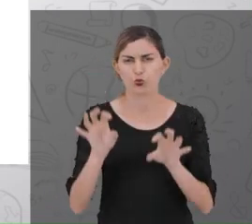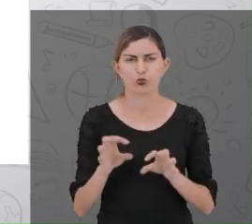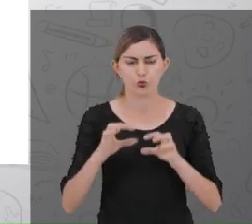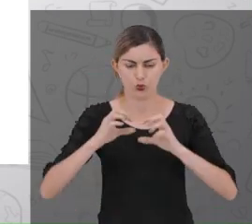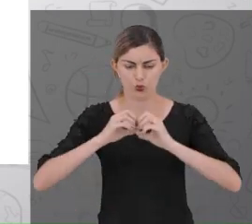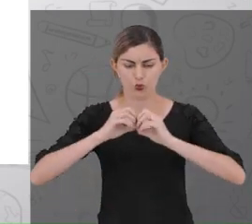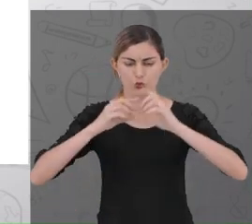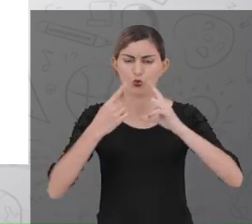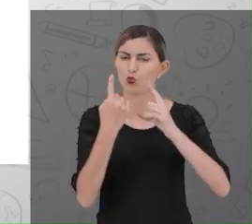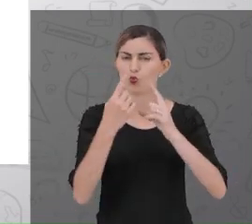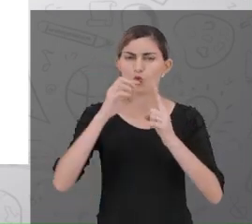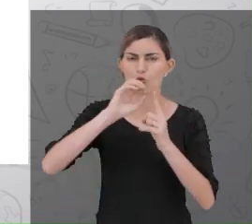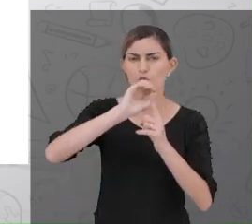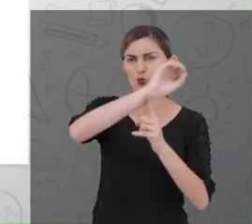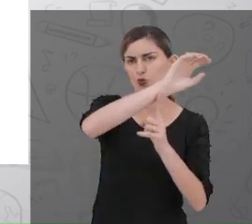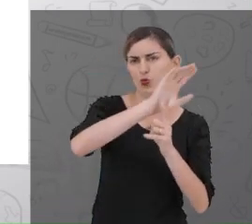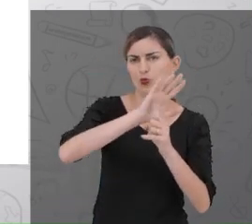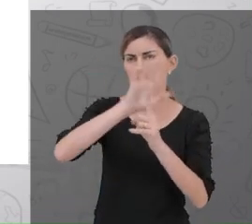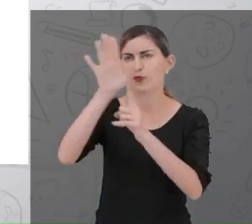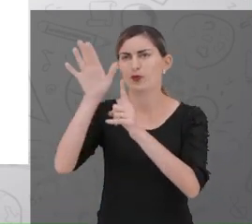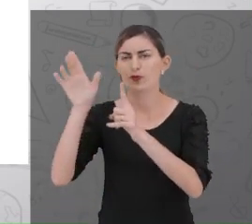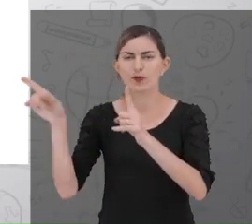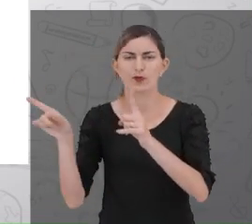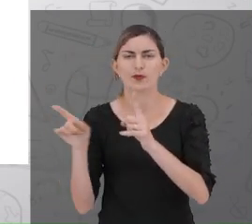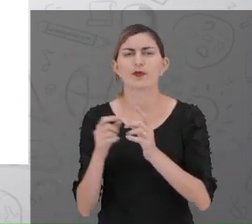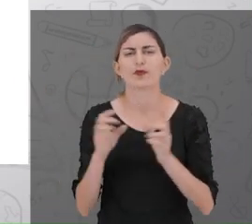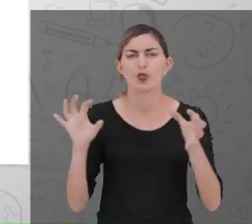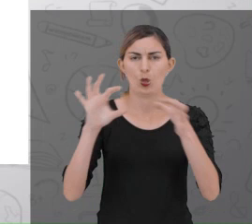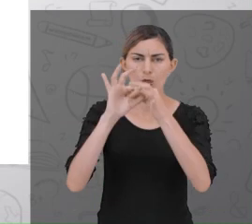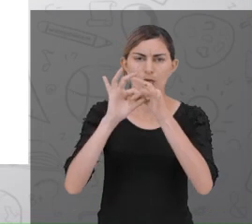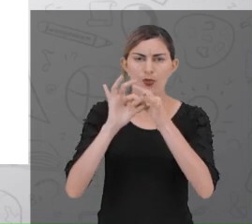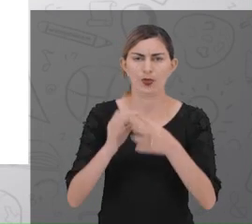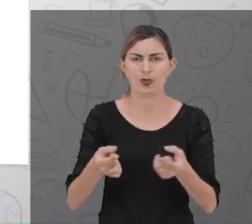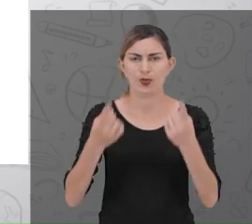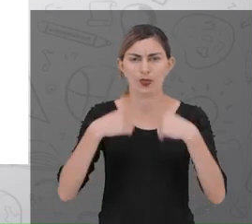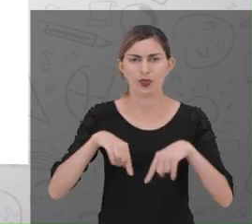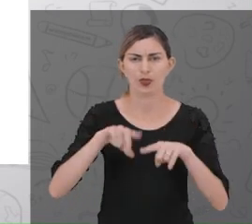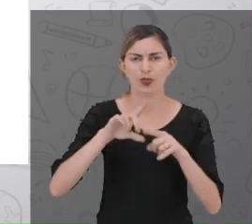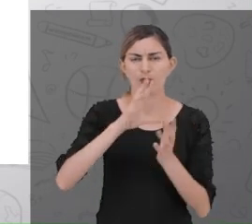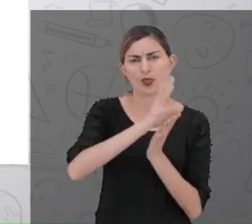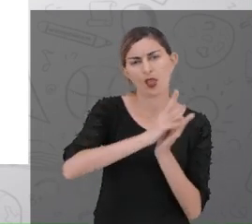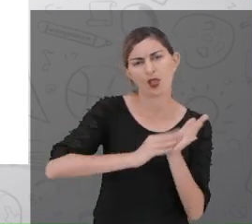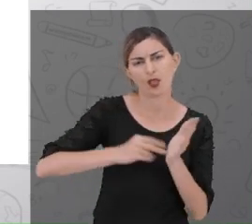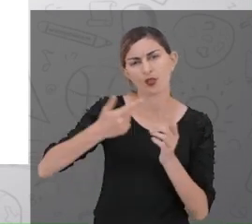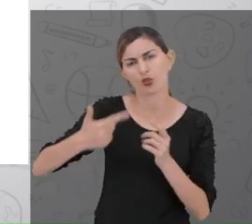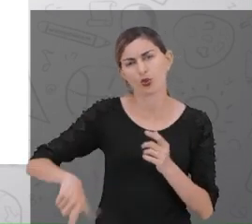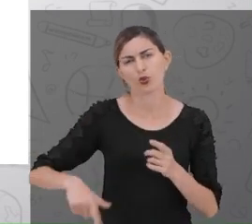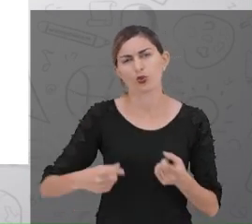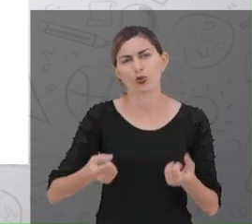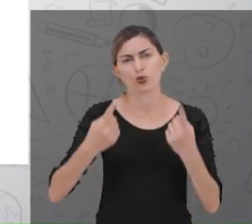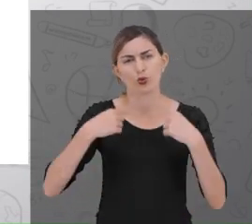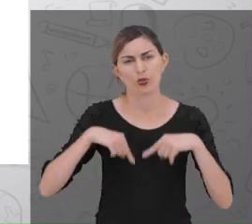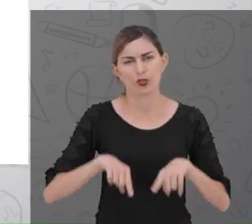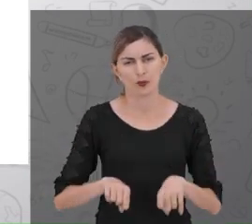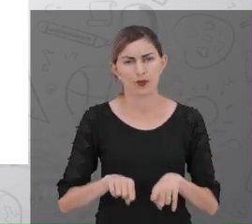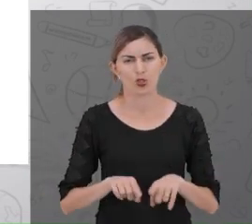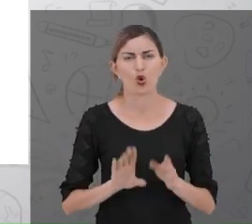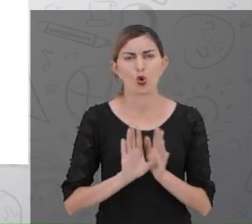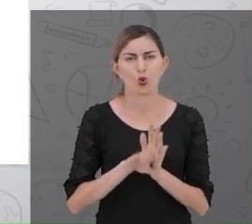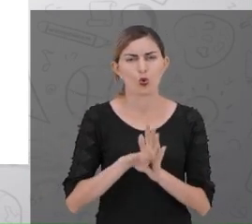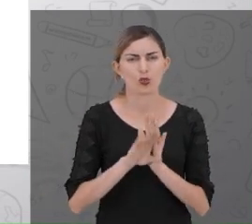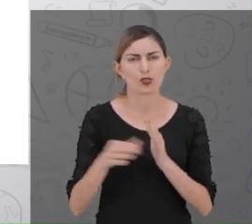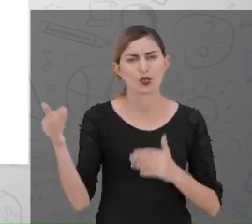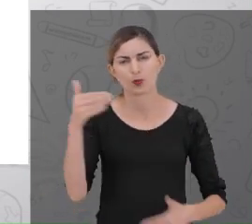atributo, com subatributos conectados a ele. Atributos derivados, e embaixo